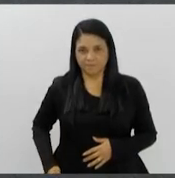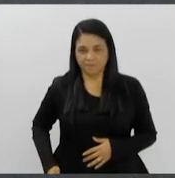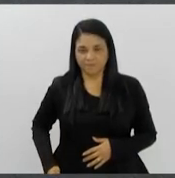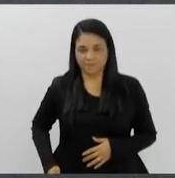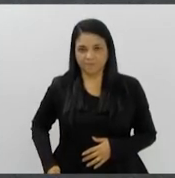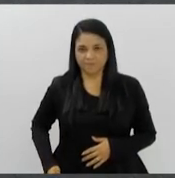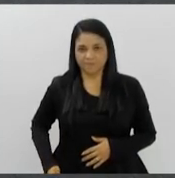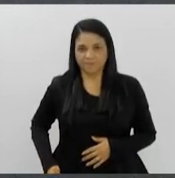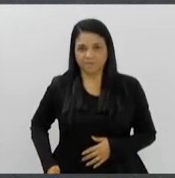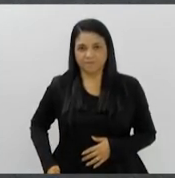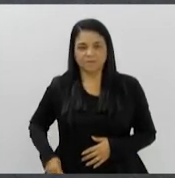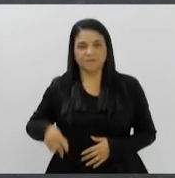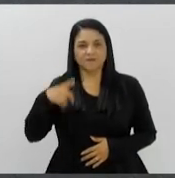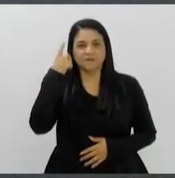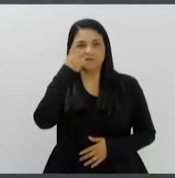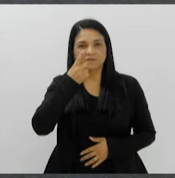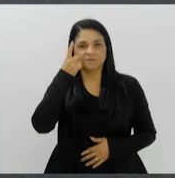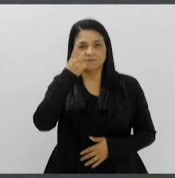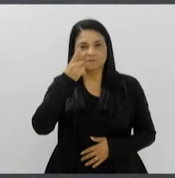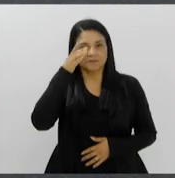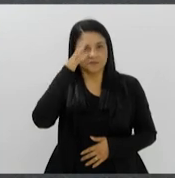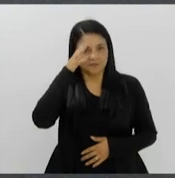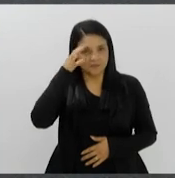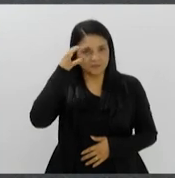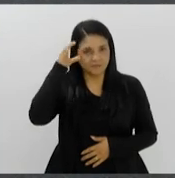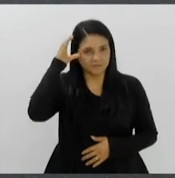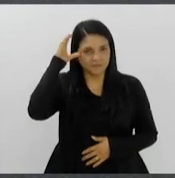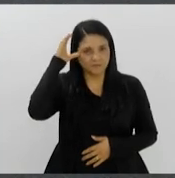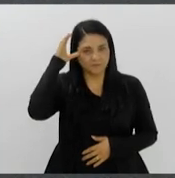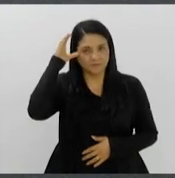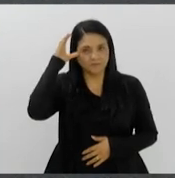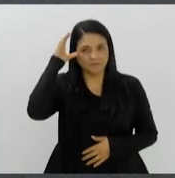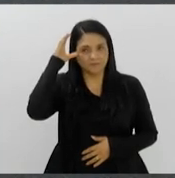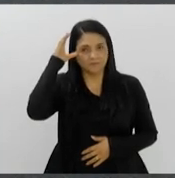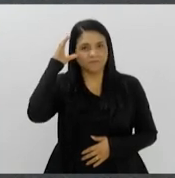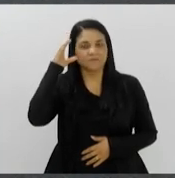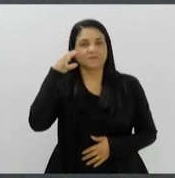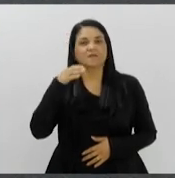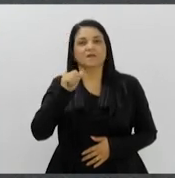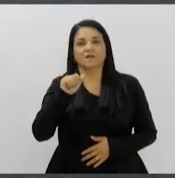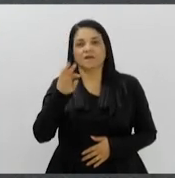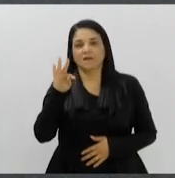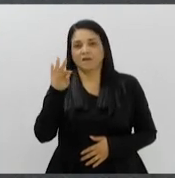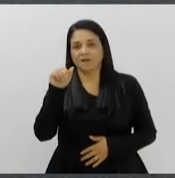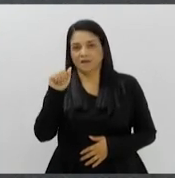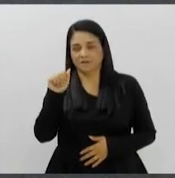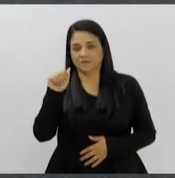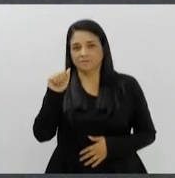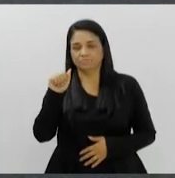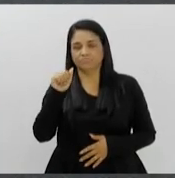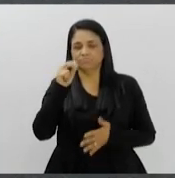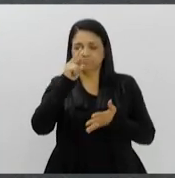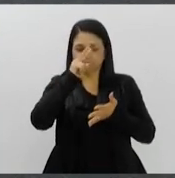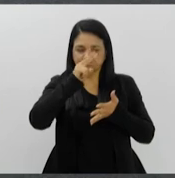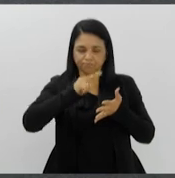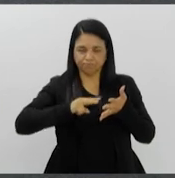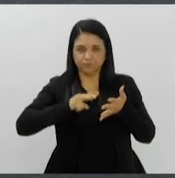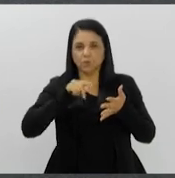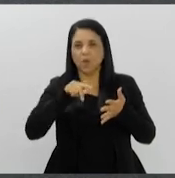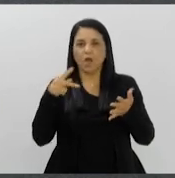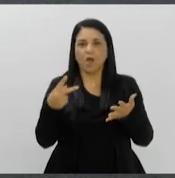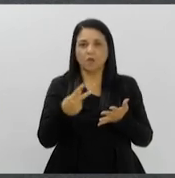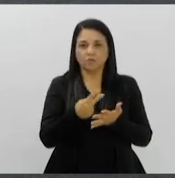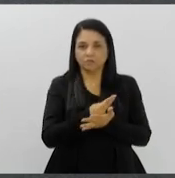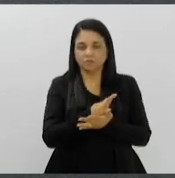Presidente deputada Célia A ata reflete com exatidão o ocorrido